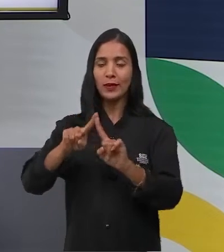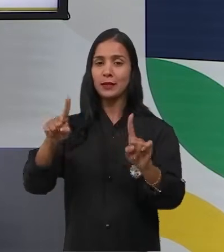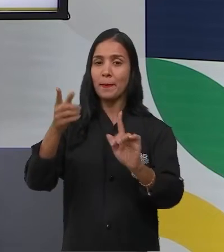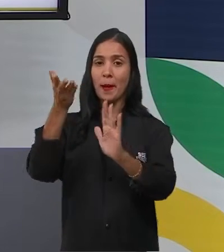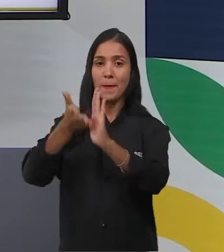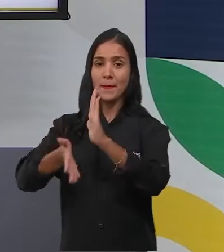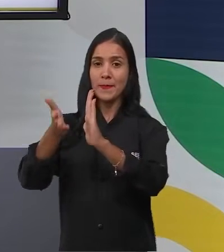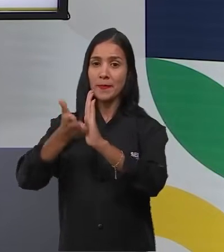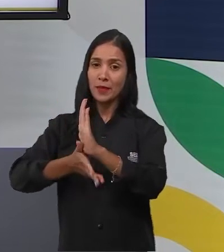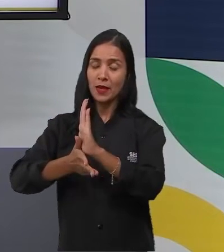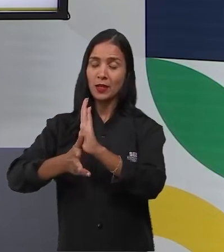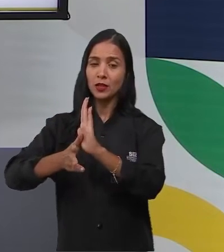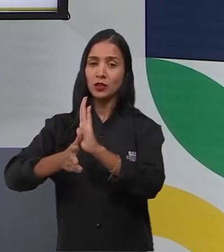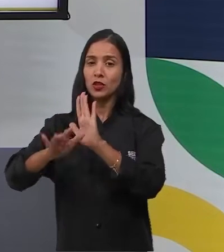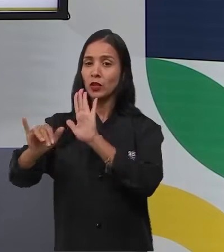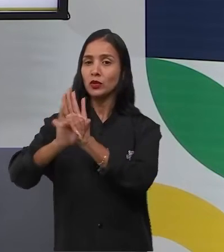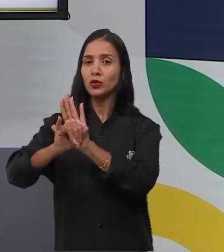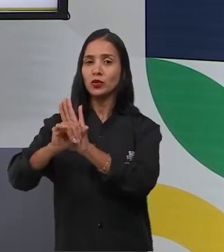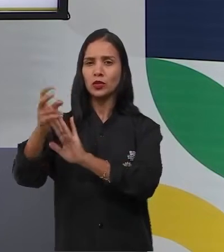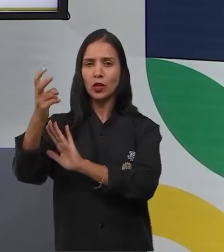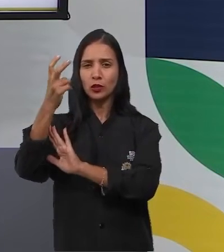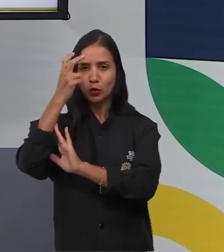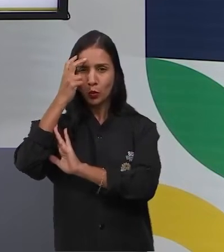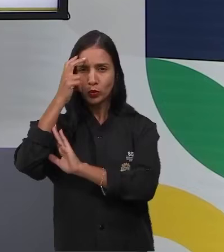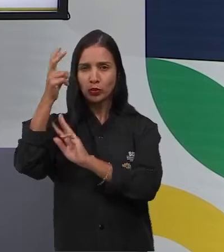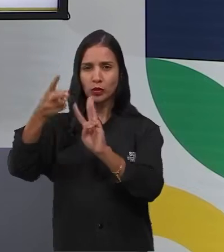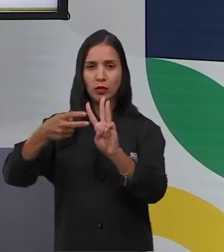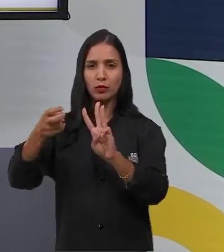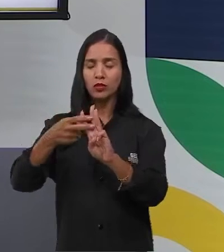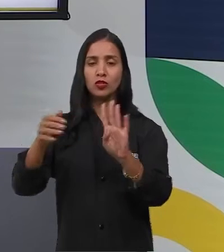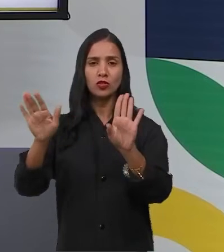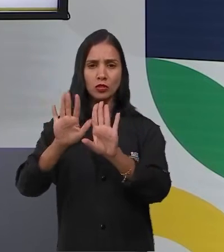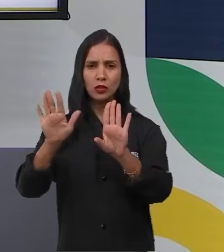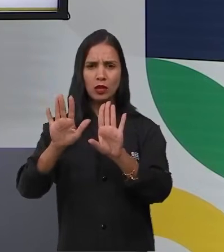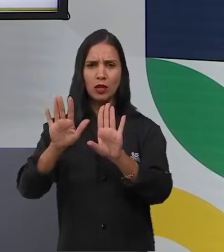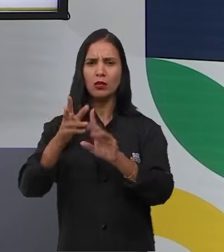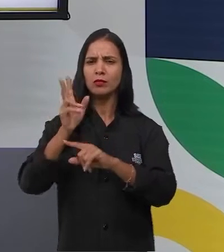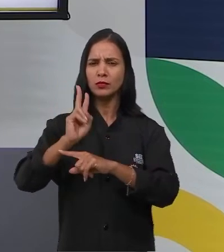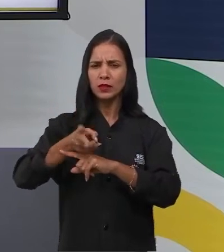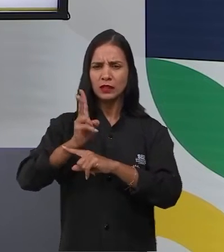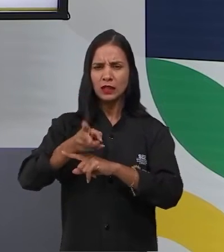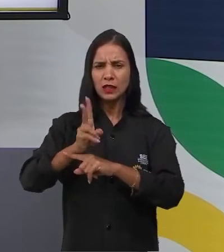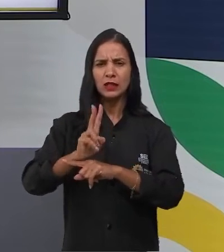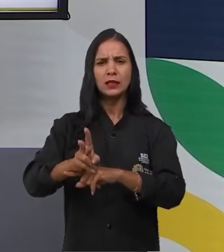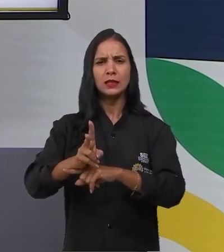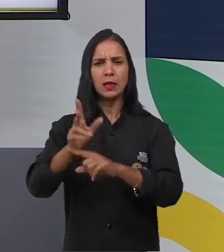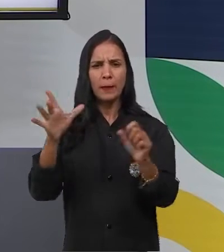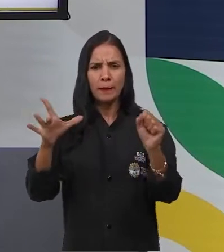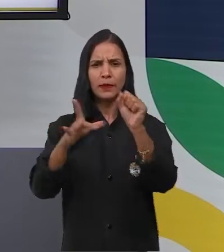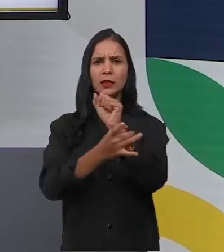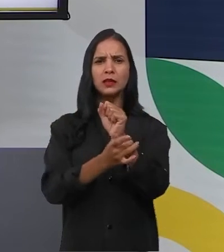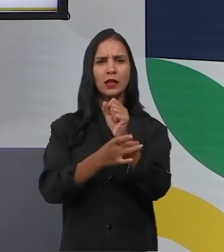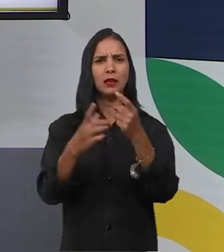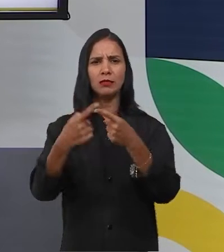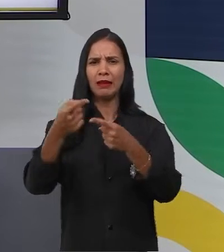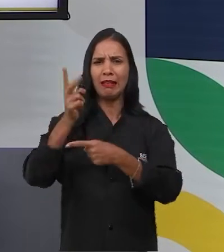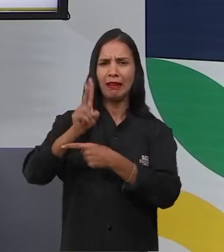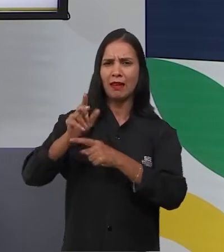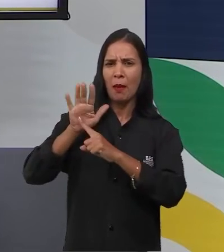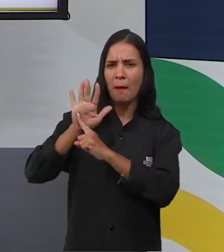ser transformado e muito menos anulado, marginalizado, recriminado, repreendido,